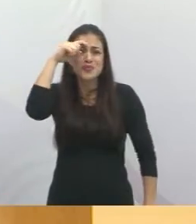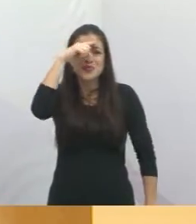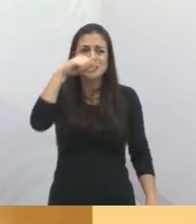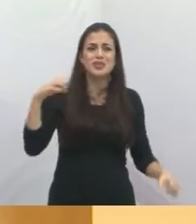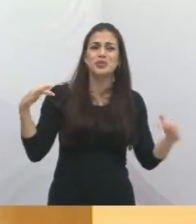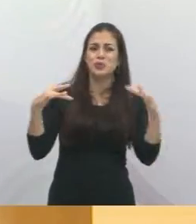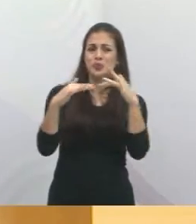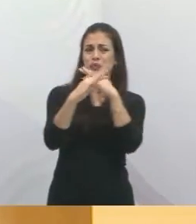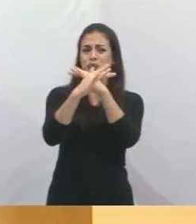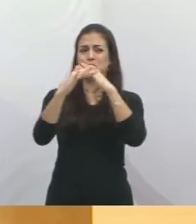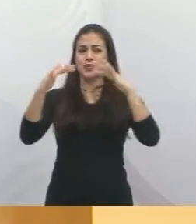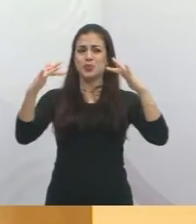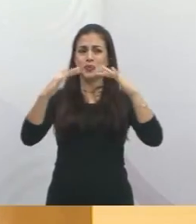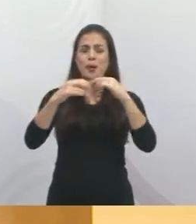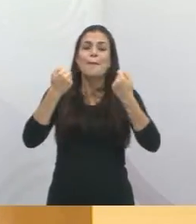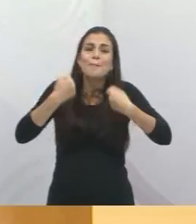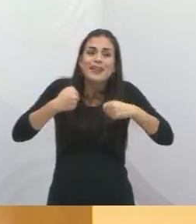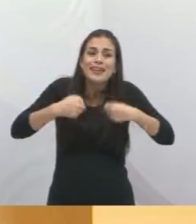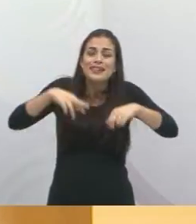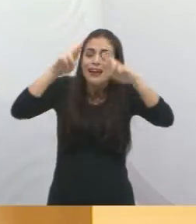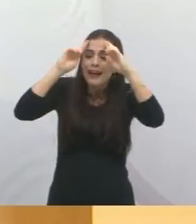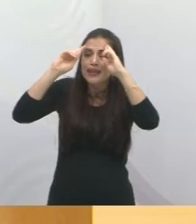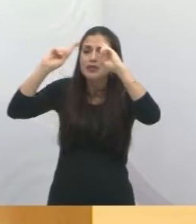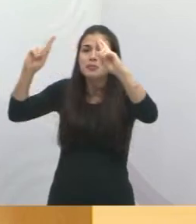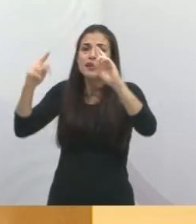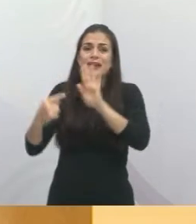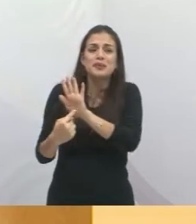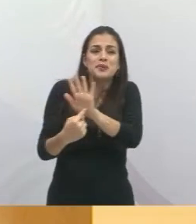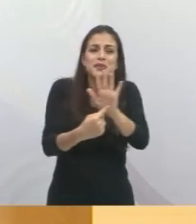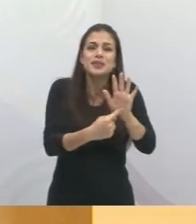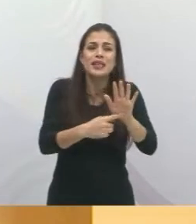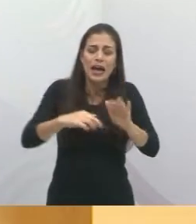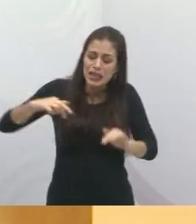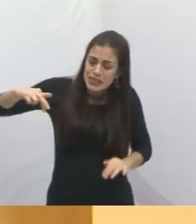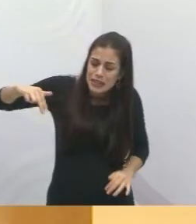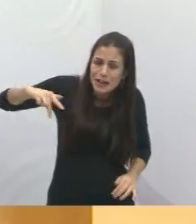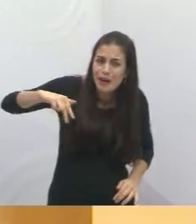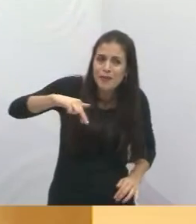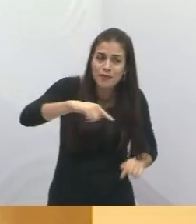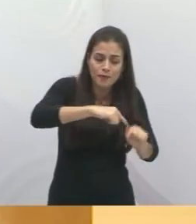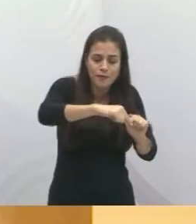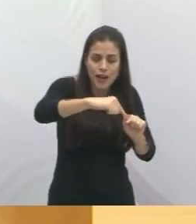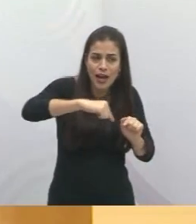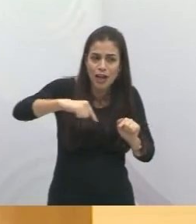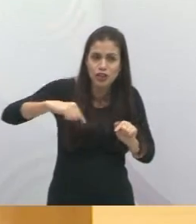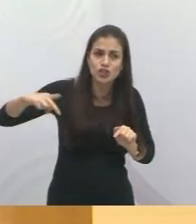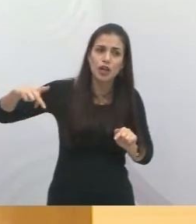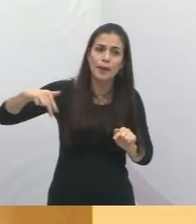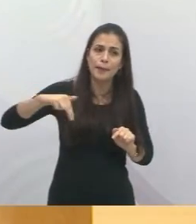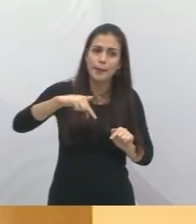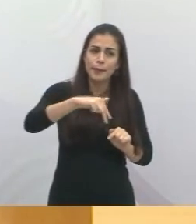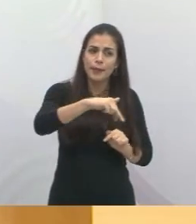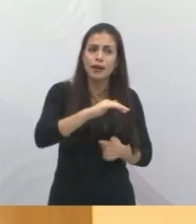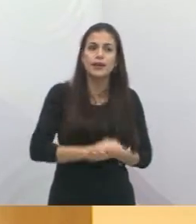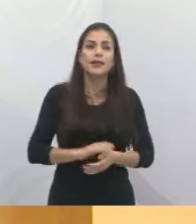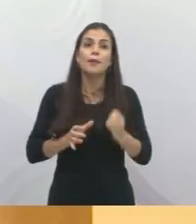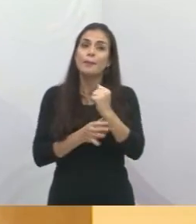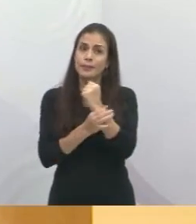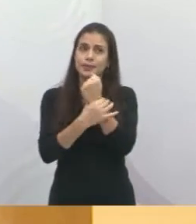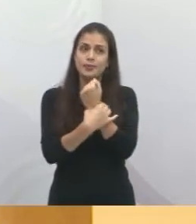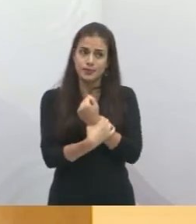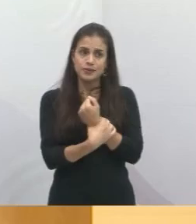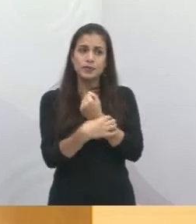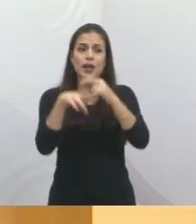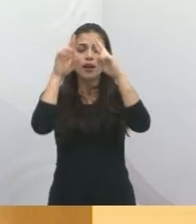sinais e a faixa para a travessia com segurança, fica mais difícil ainda. Então, para a sua segurança,